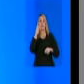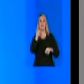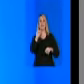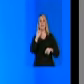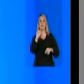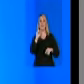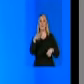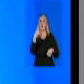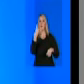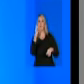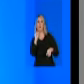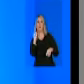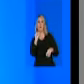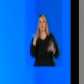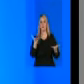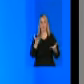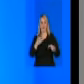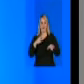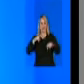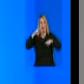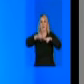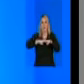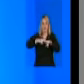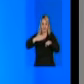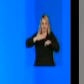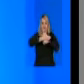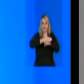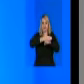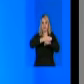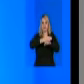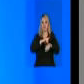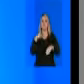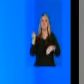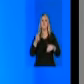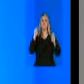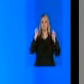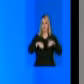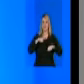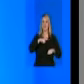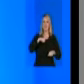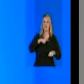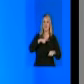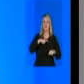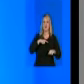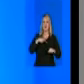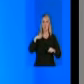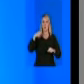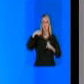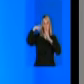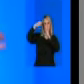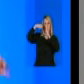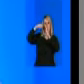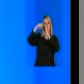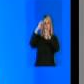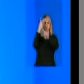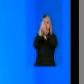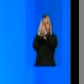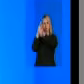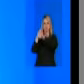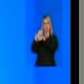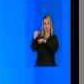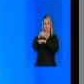ou 40 segundos e trava um cruzamento. Nós podemos ter, através das câmeras que devem ser instaladas nos